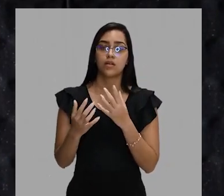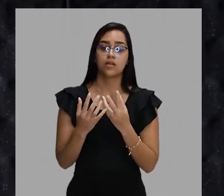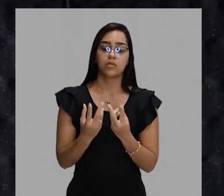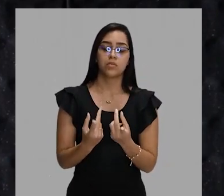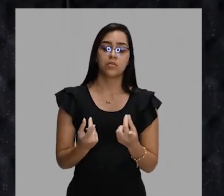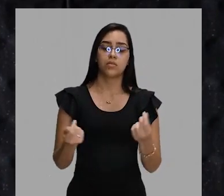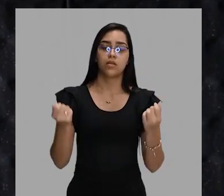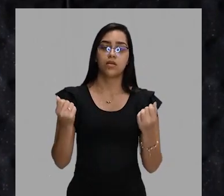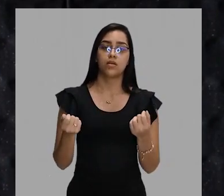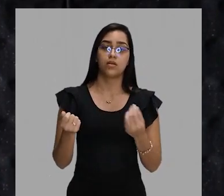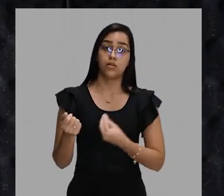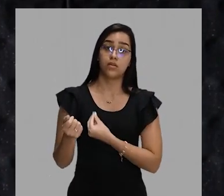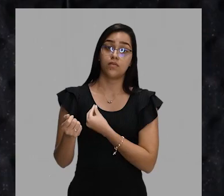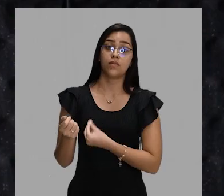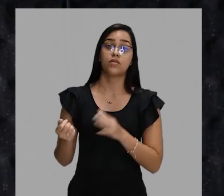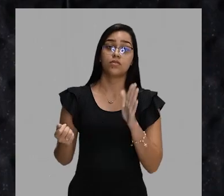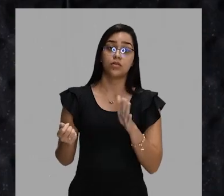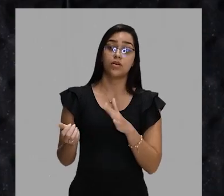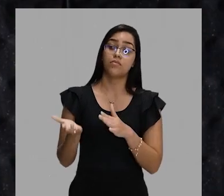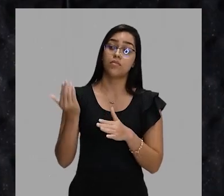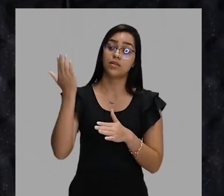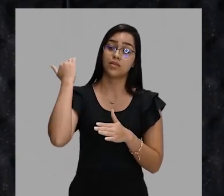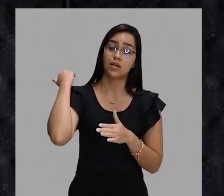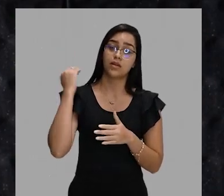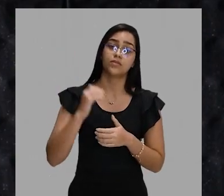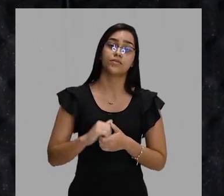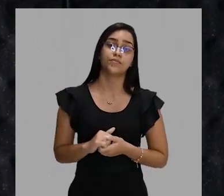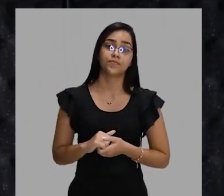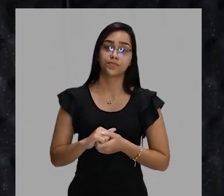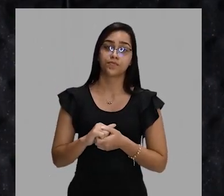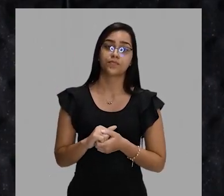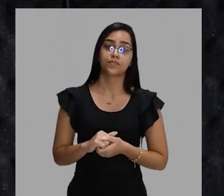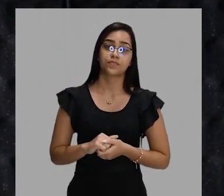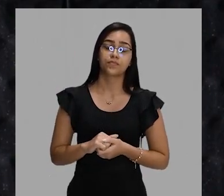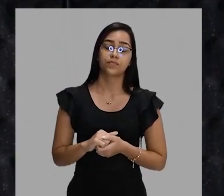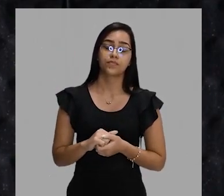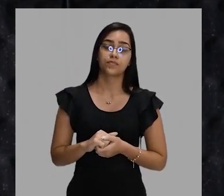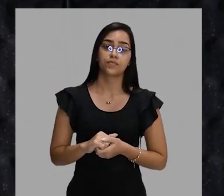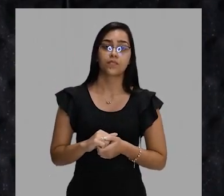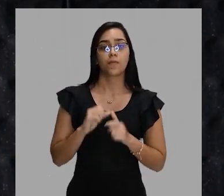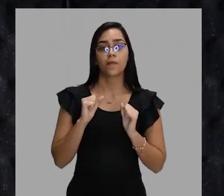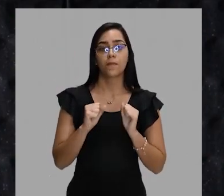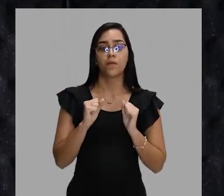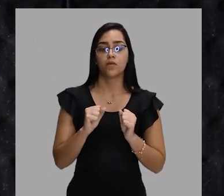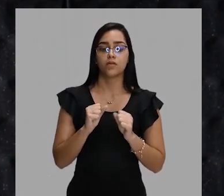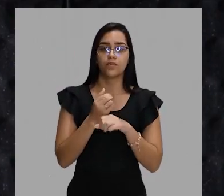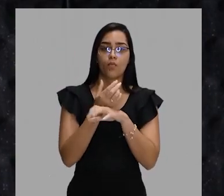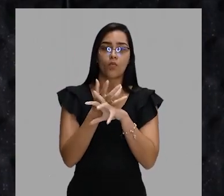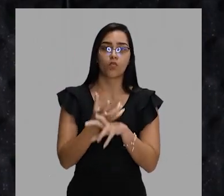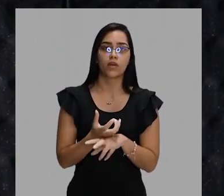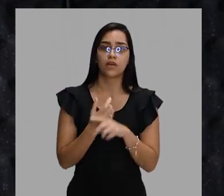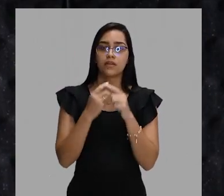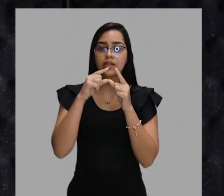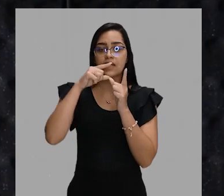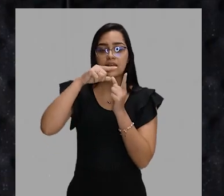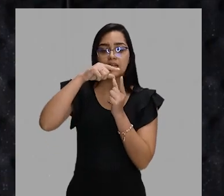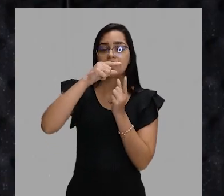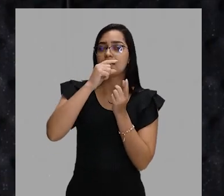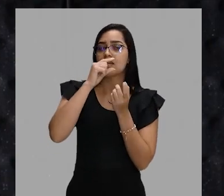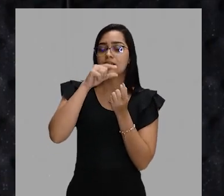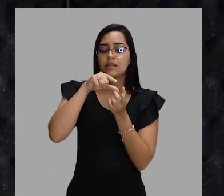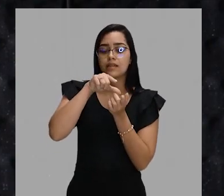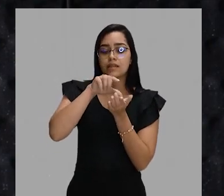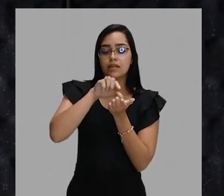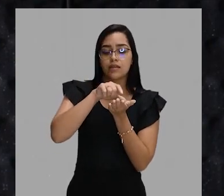ou vestígios de seres que viveram em épocas remotas, né? Pode ser esqueleto, dentes, pegadas